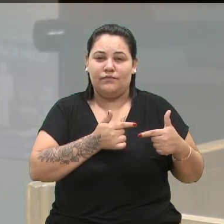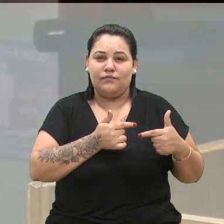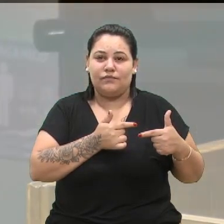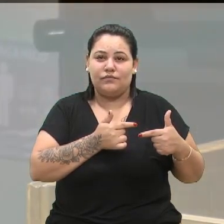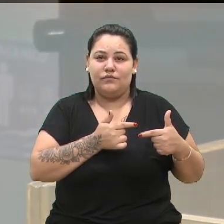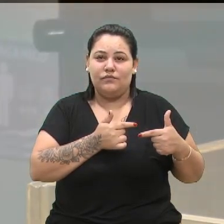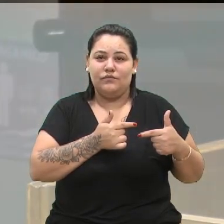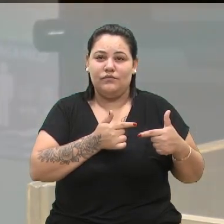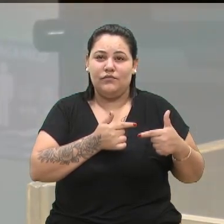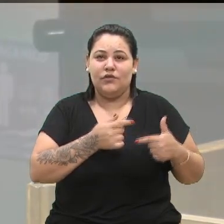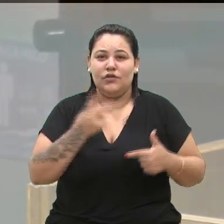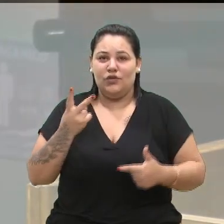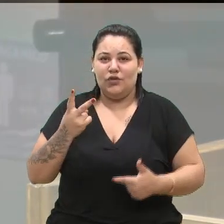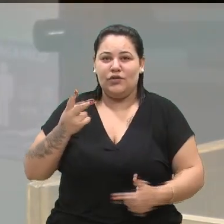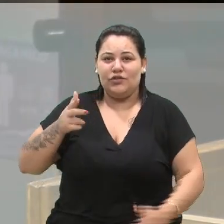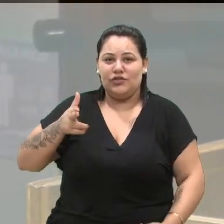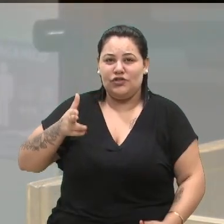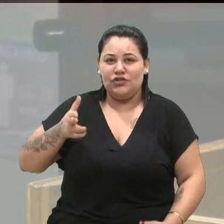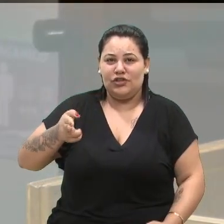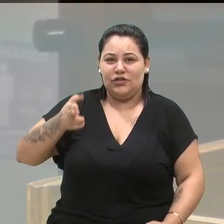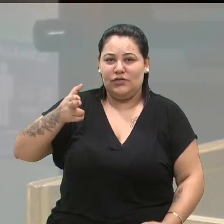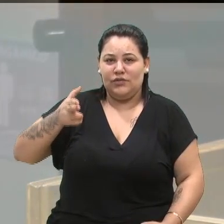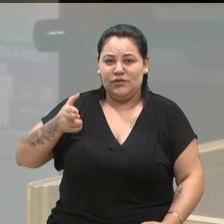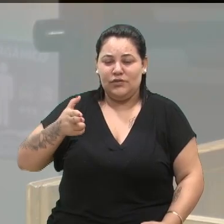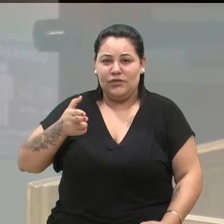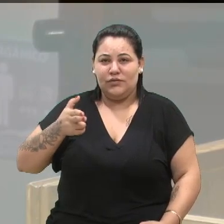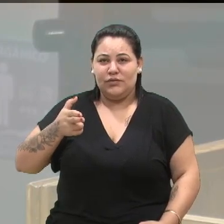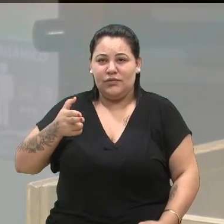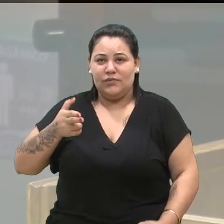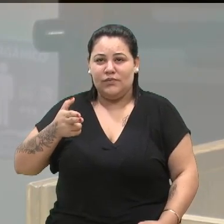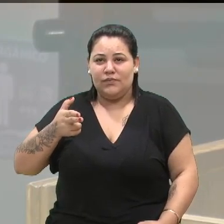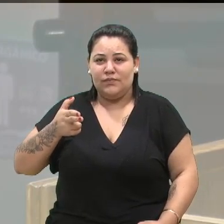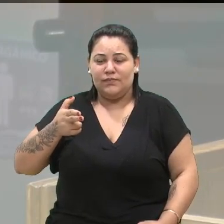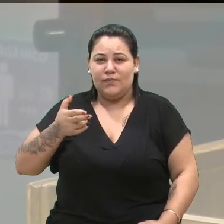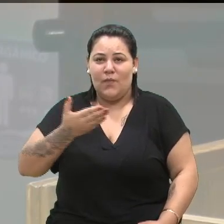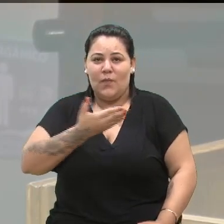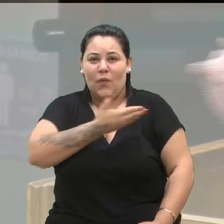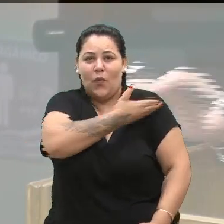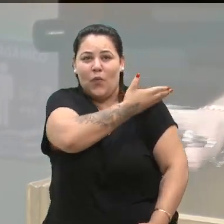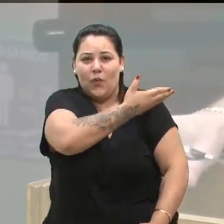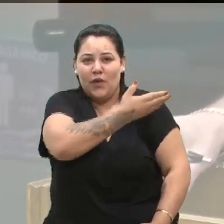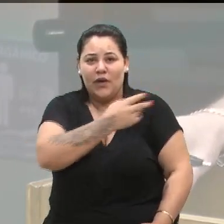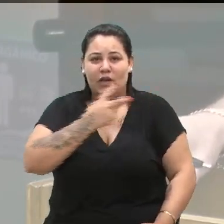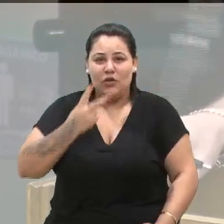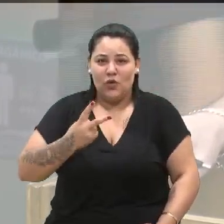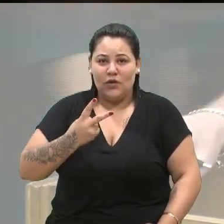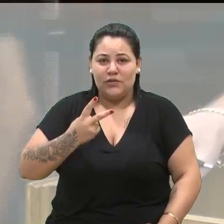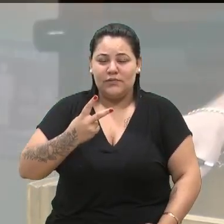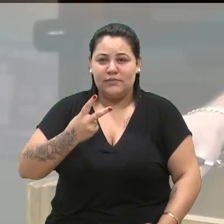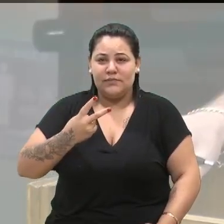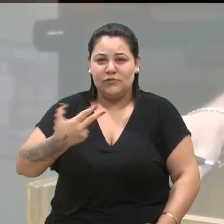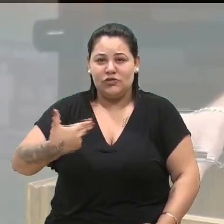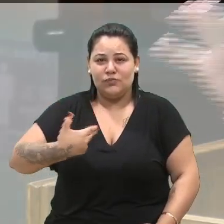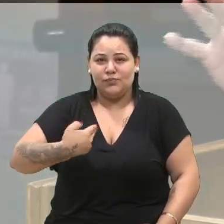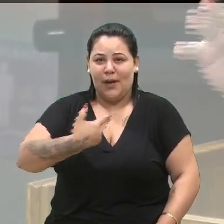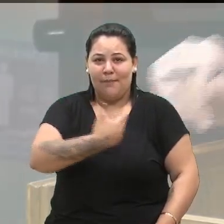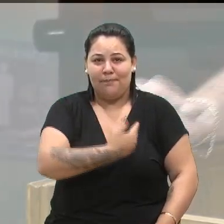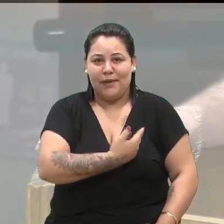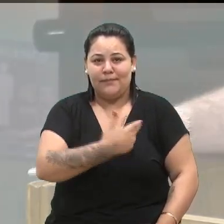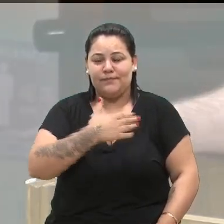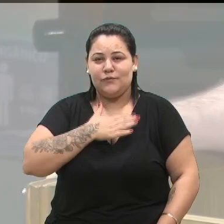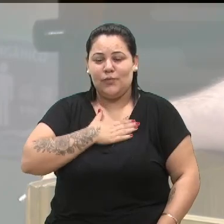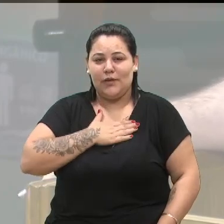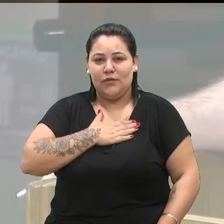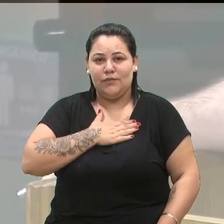2 pegaram no peito. Tá? No peito. E aí eu faço o